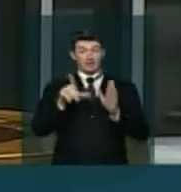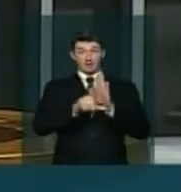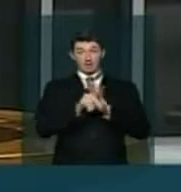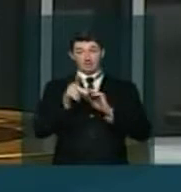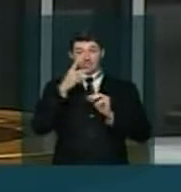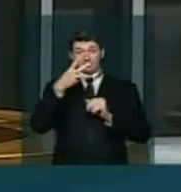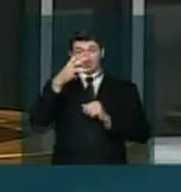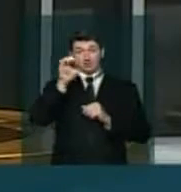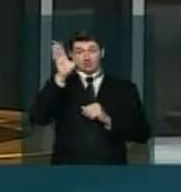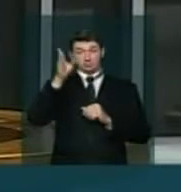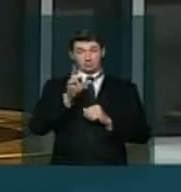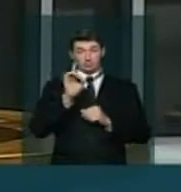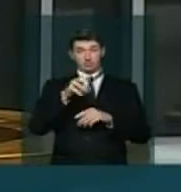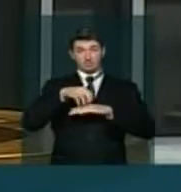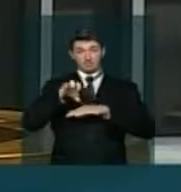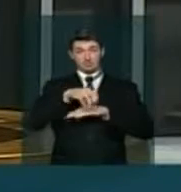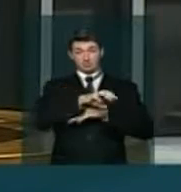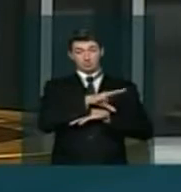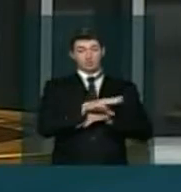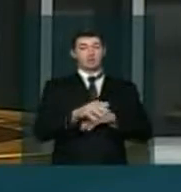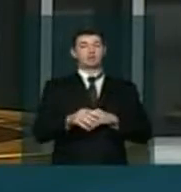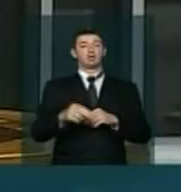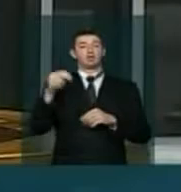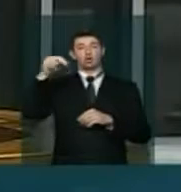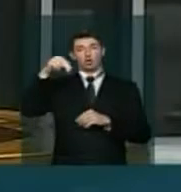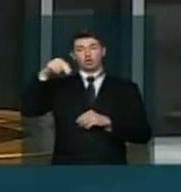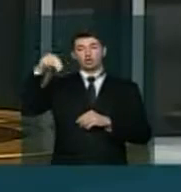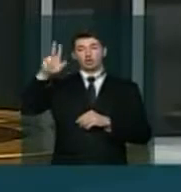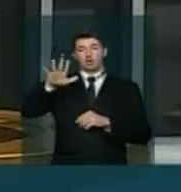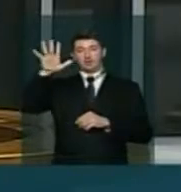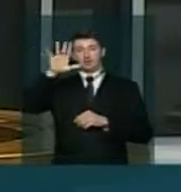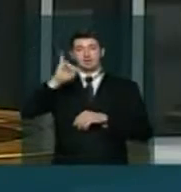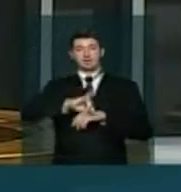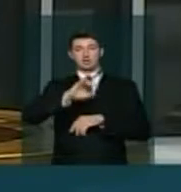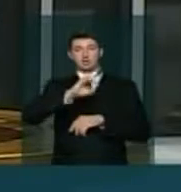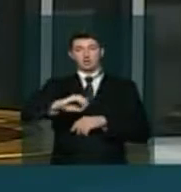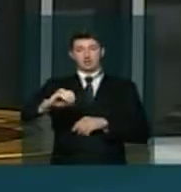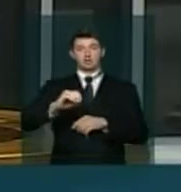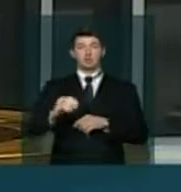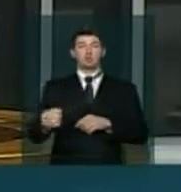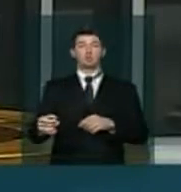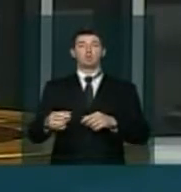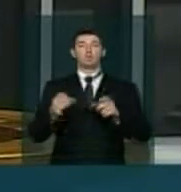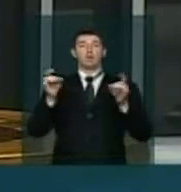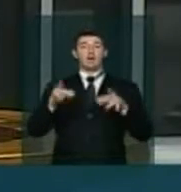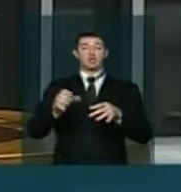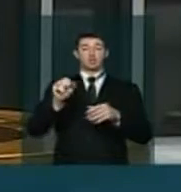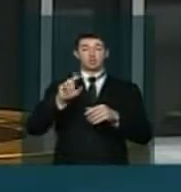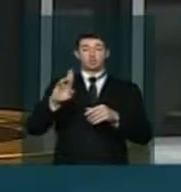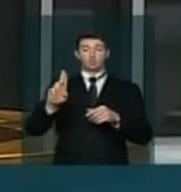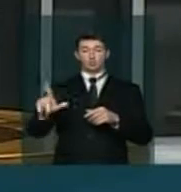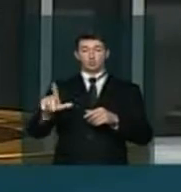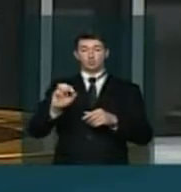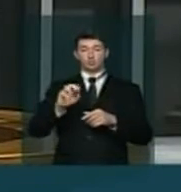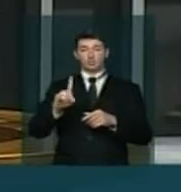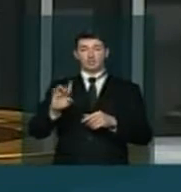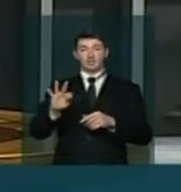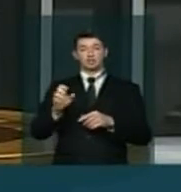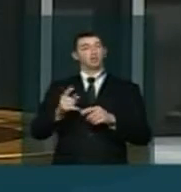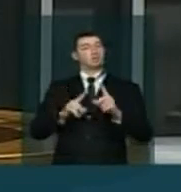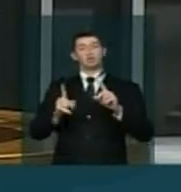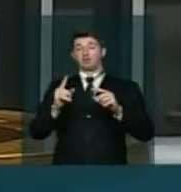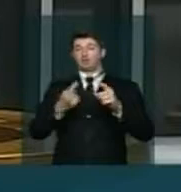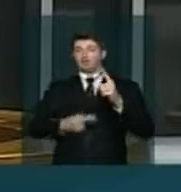que é só 30% para ser distribuído em Norte, Nordeste e Centro-Oeste, o restante fica para o Sudeste e Sul, para inverter,